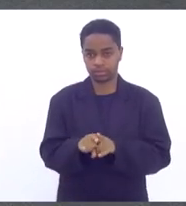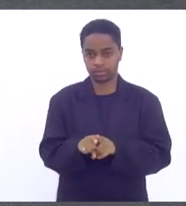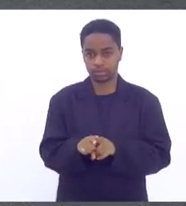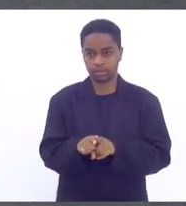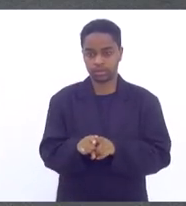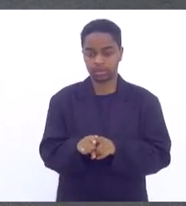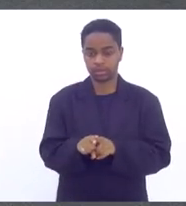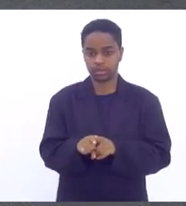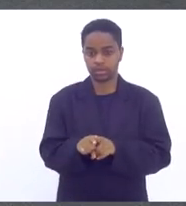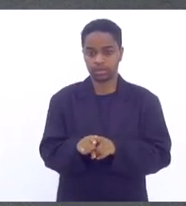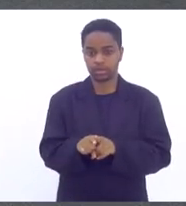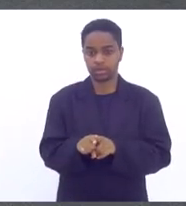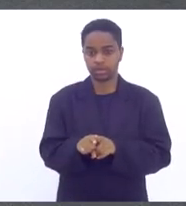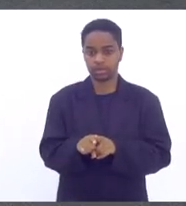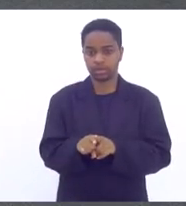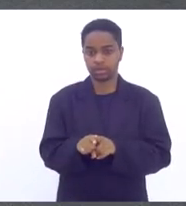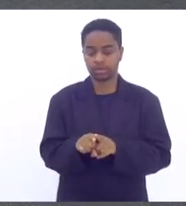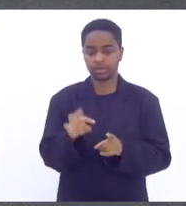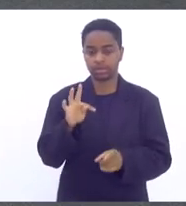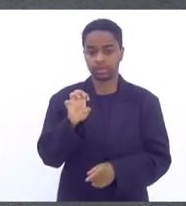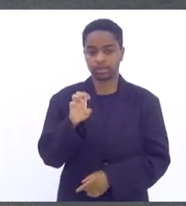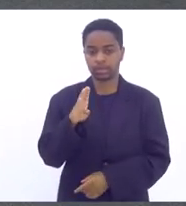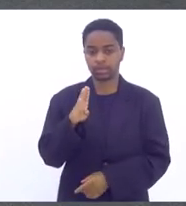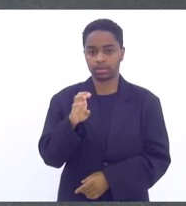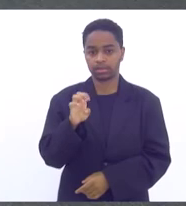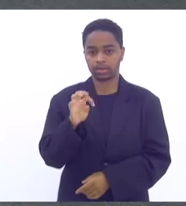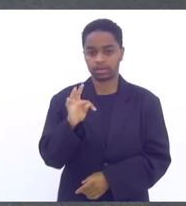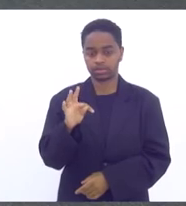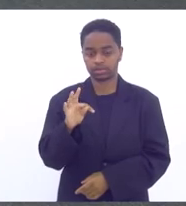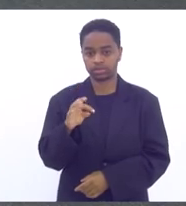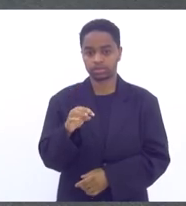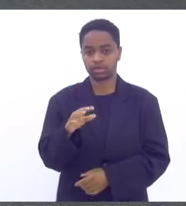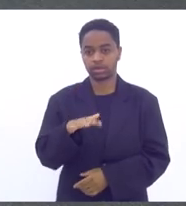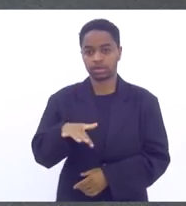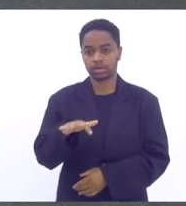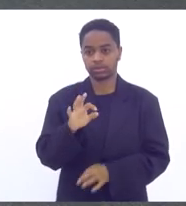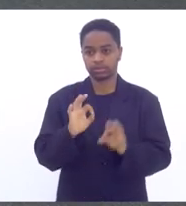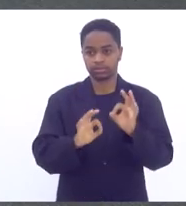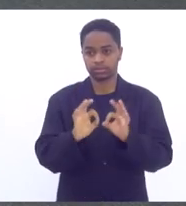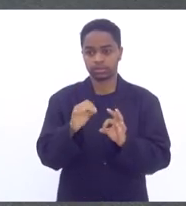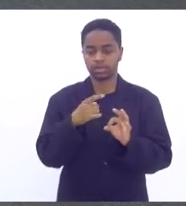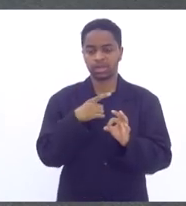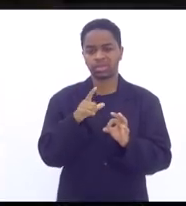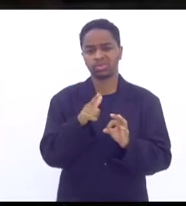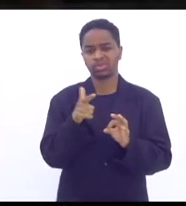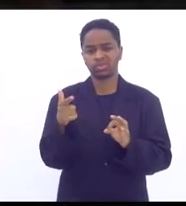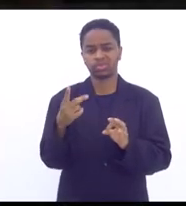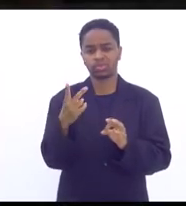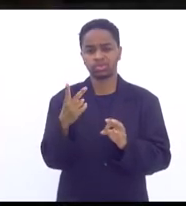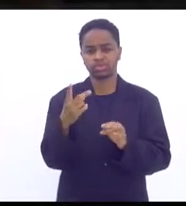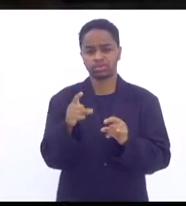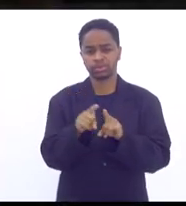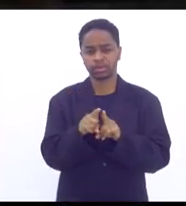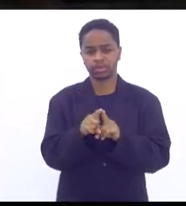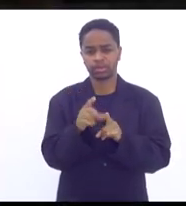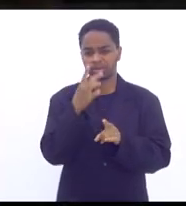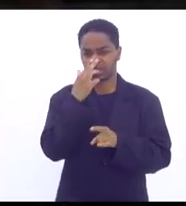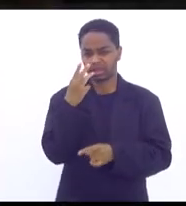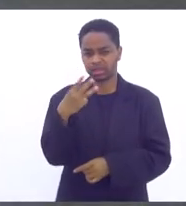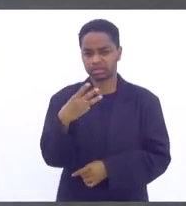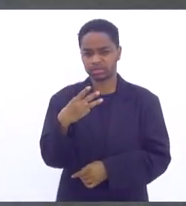a ministra Simone Tebet, do Planejamento. São tem mais terceiro, dois nomes. É, não, mas tem um terceiro nome